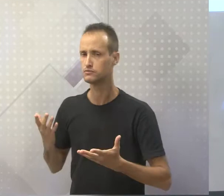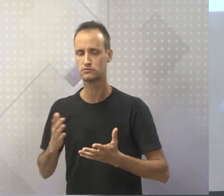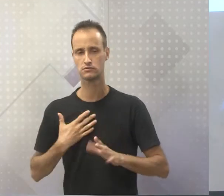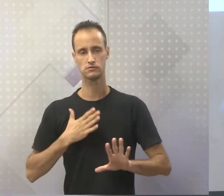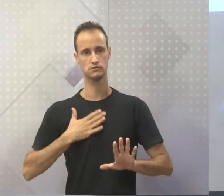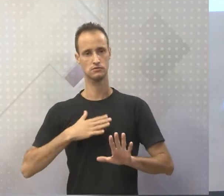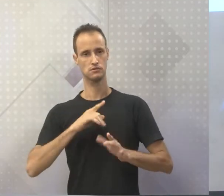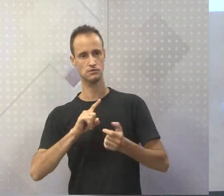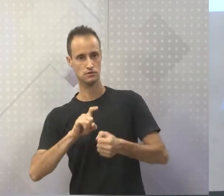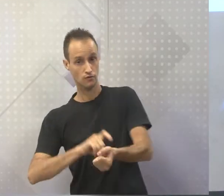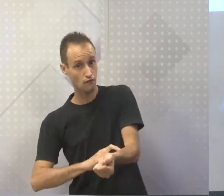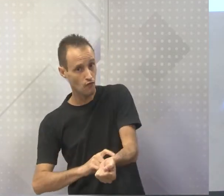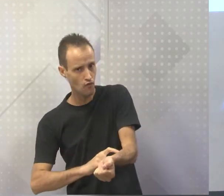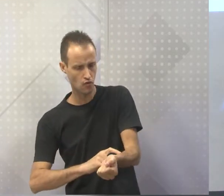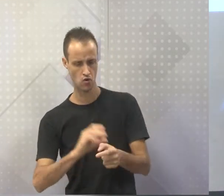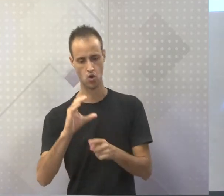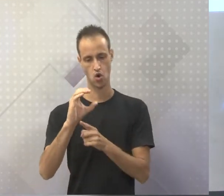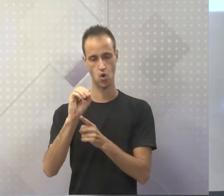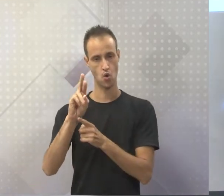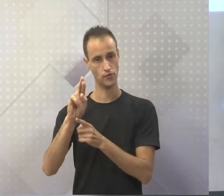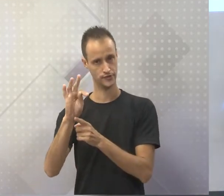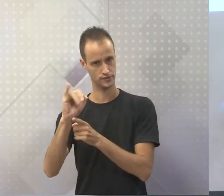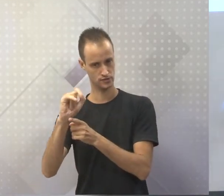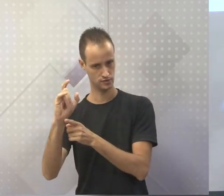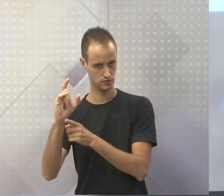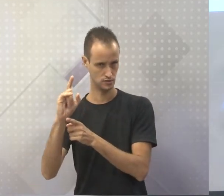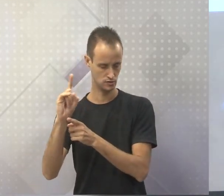É o cortisol. Agora, os